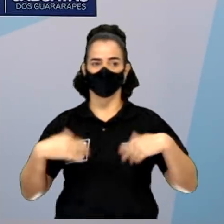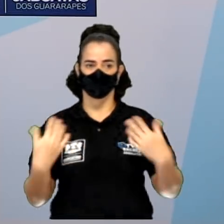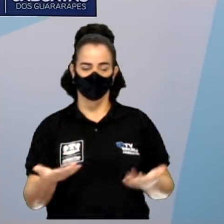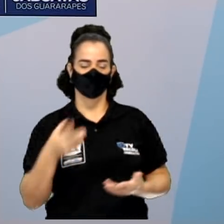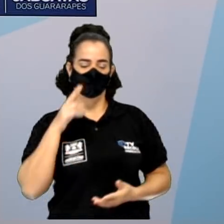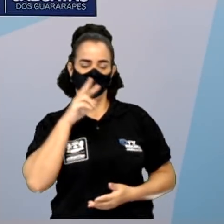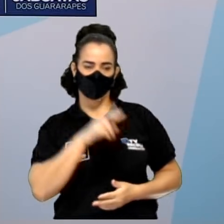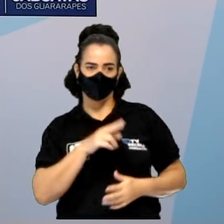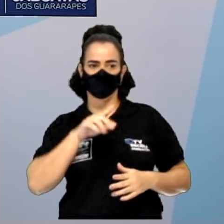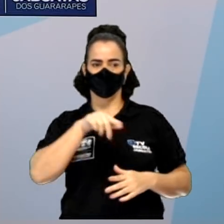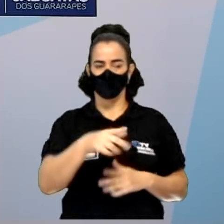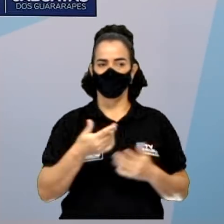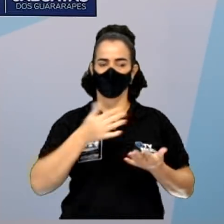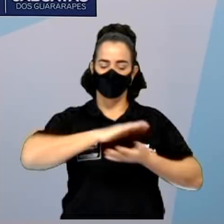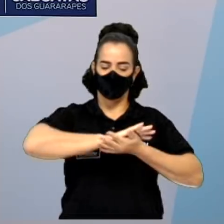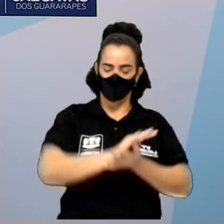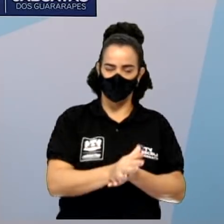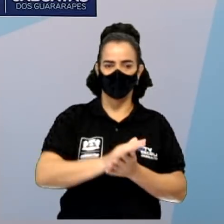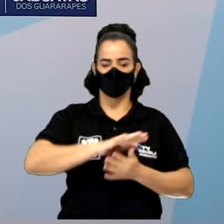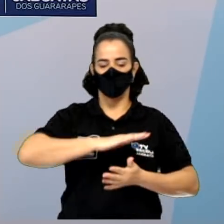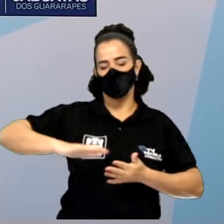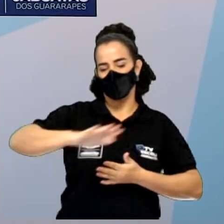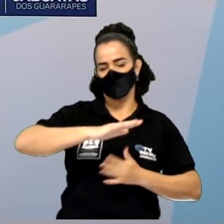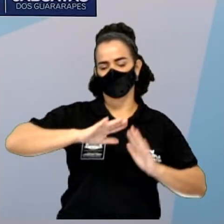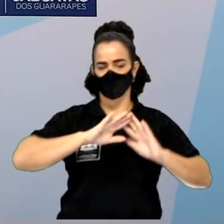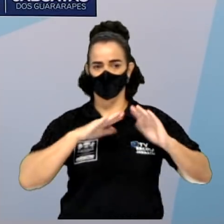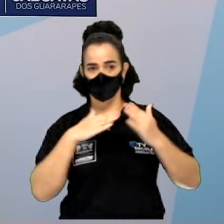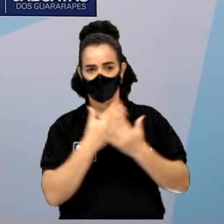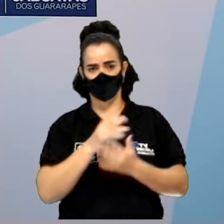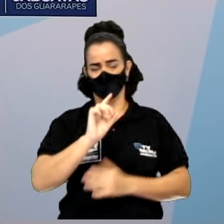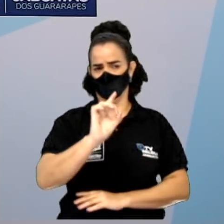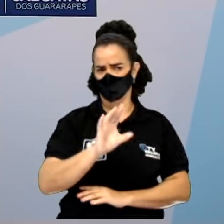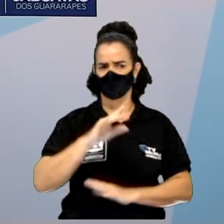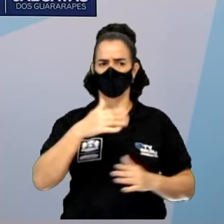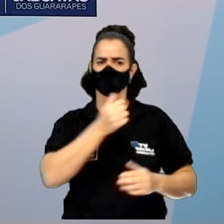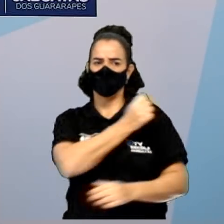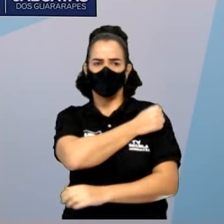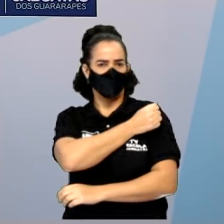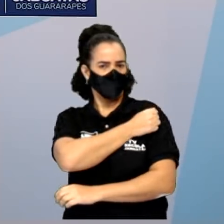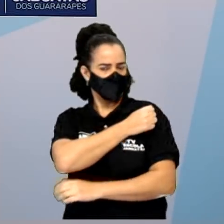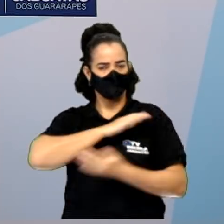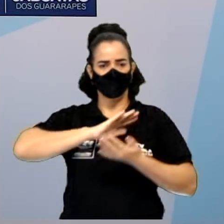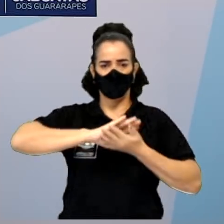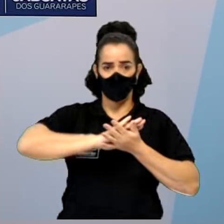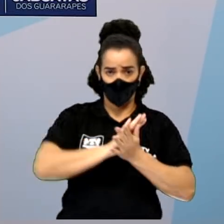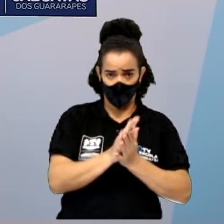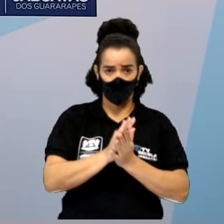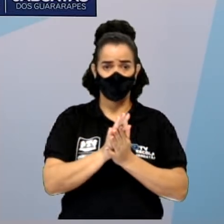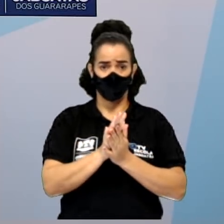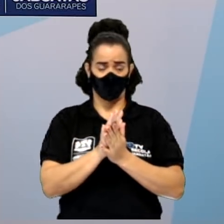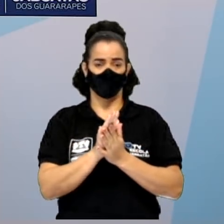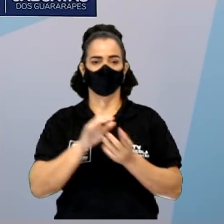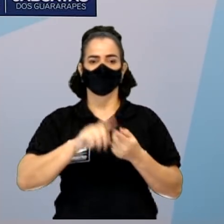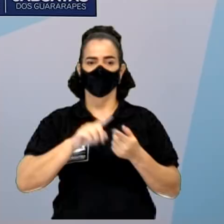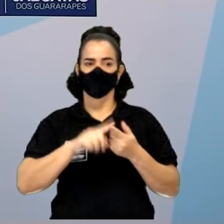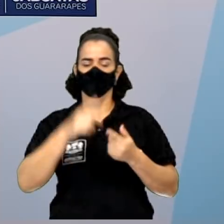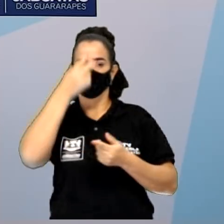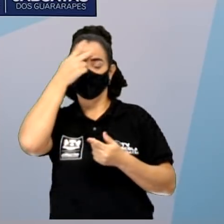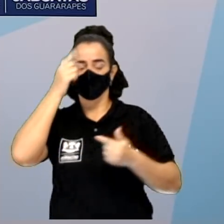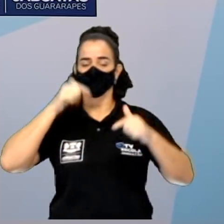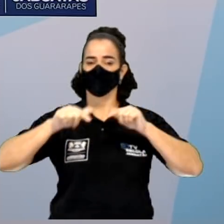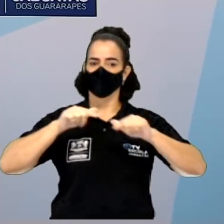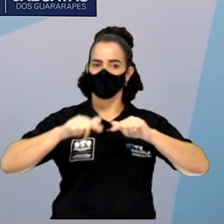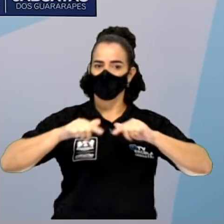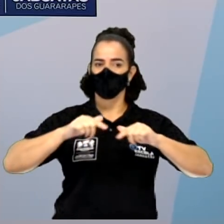ambiente escolar. Não é somente as pessoas, os alunos, que sofrem preconceito. Funcionários também sofrem preconceitos.